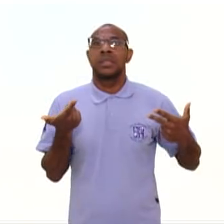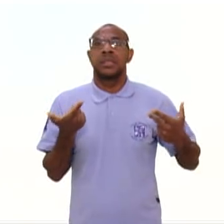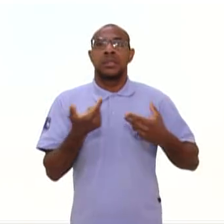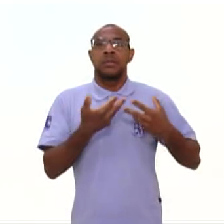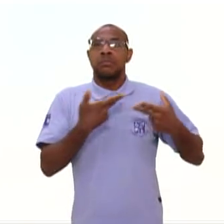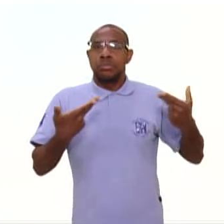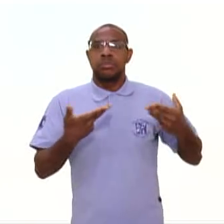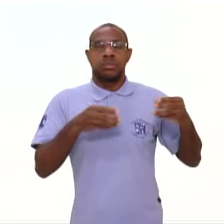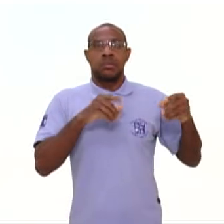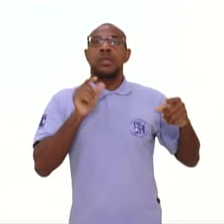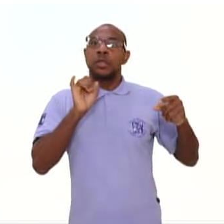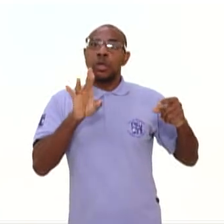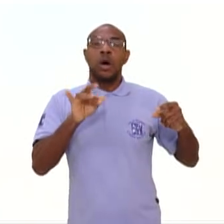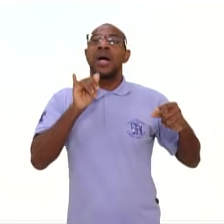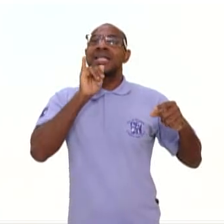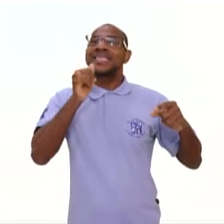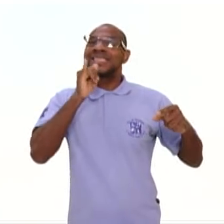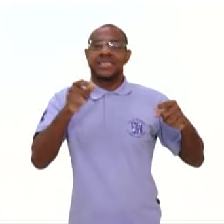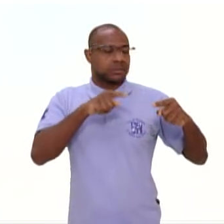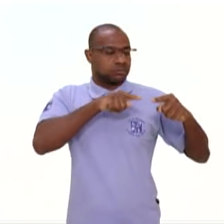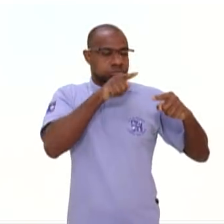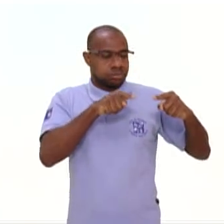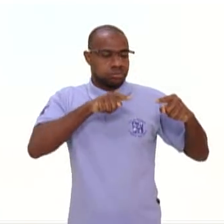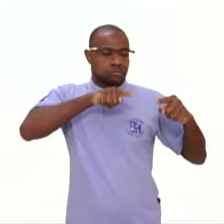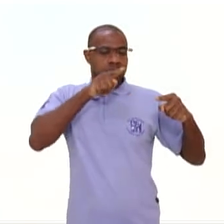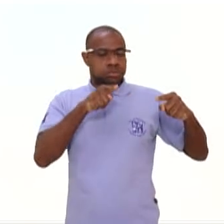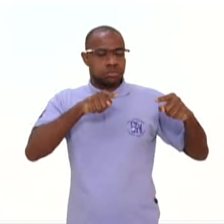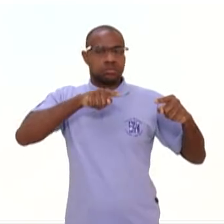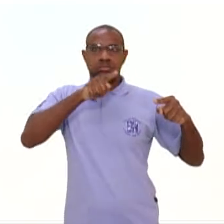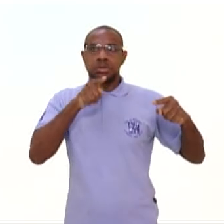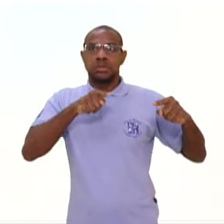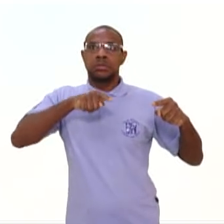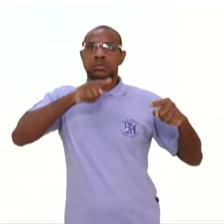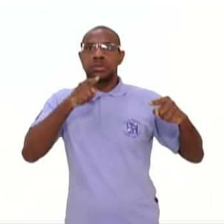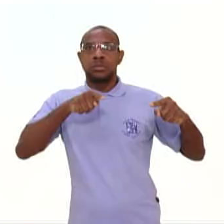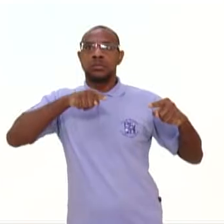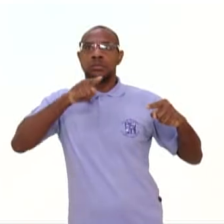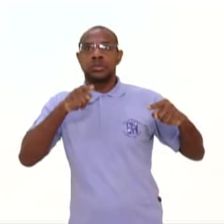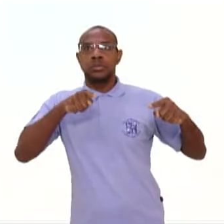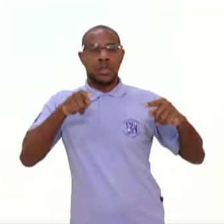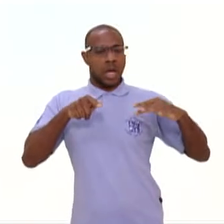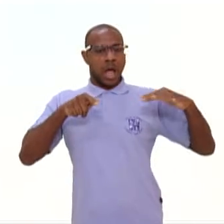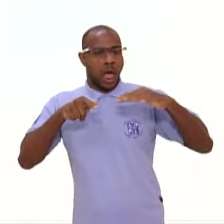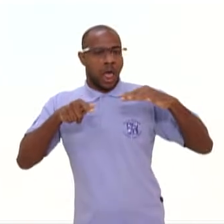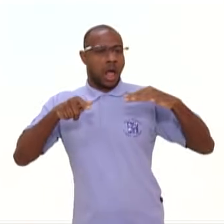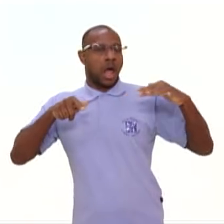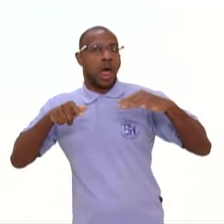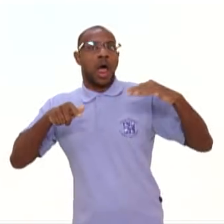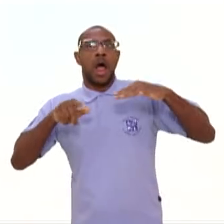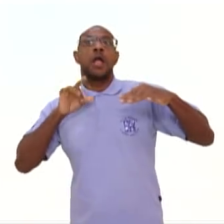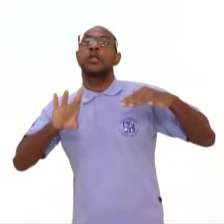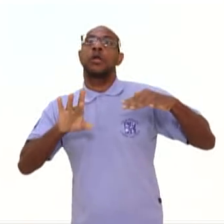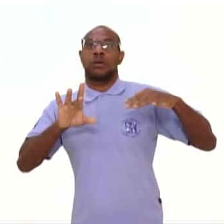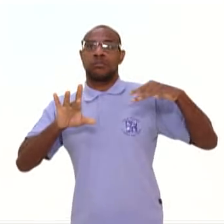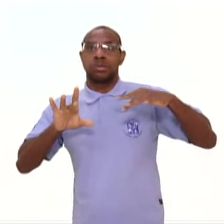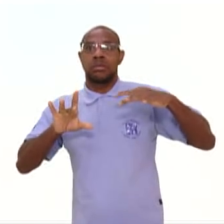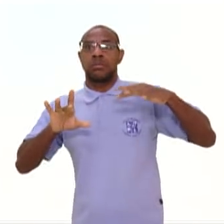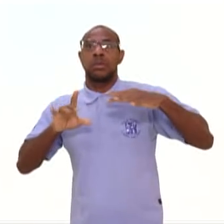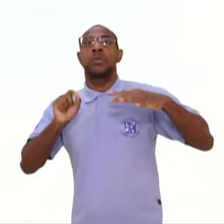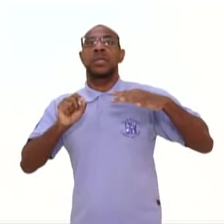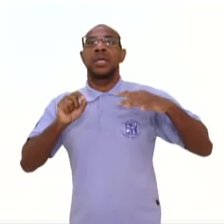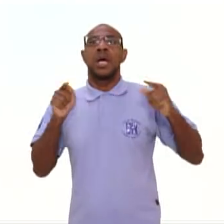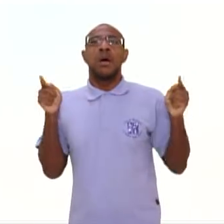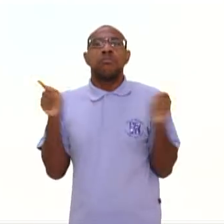e sim energia. Essas perturbações acontecem na forma de pulsos, os quais são ondas de